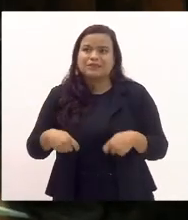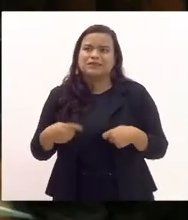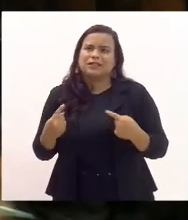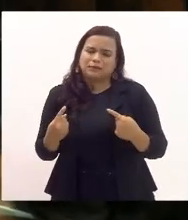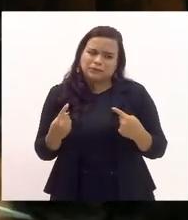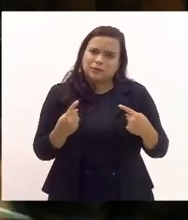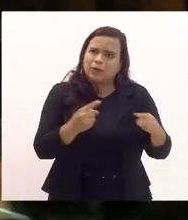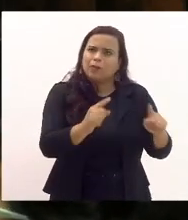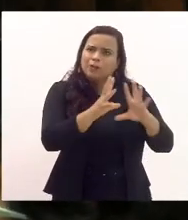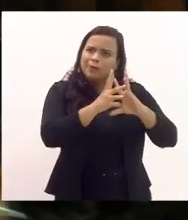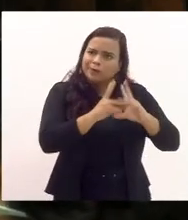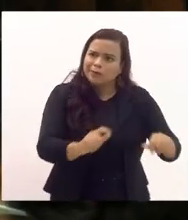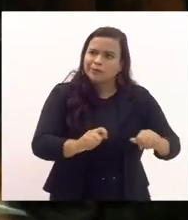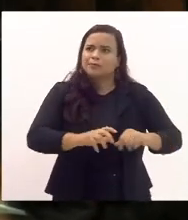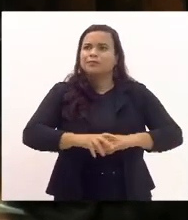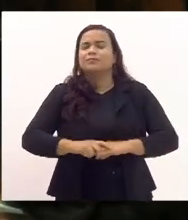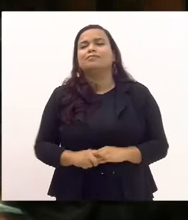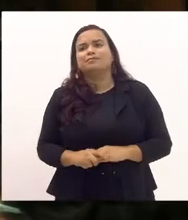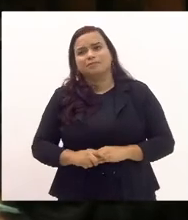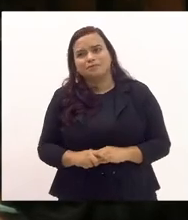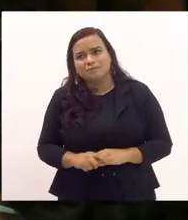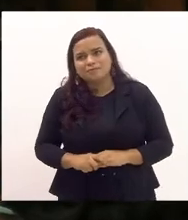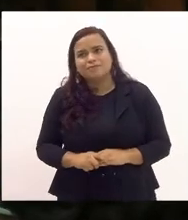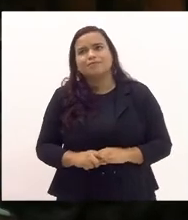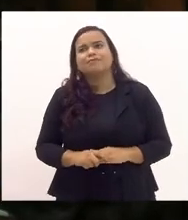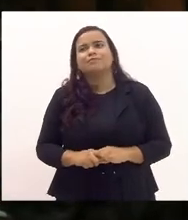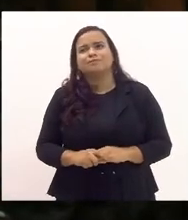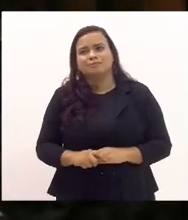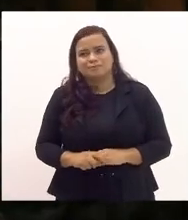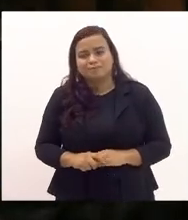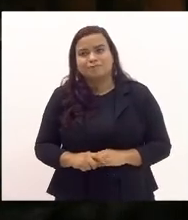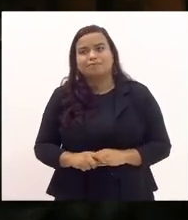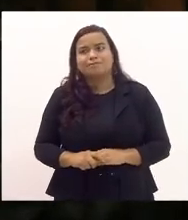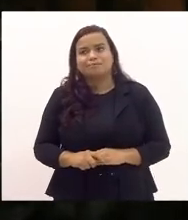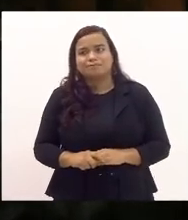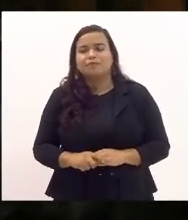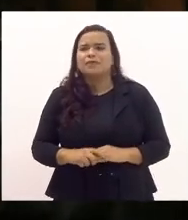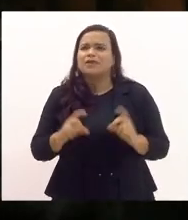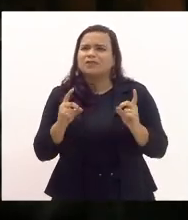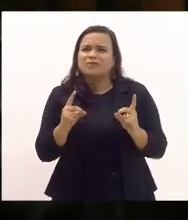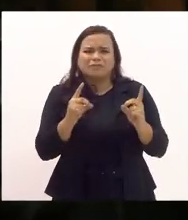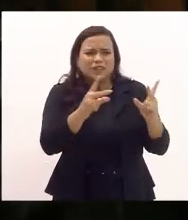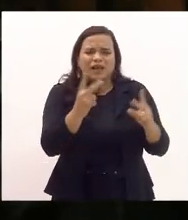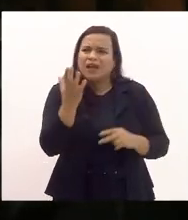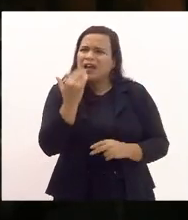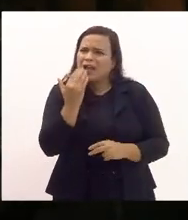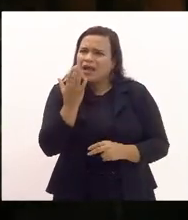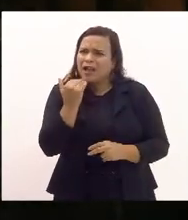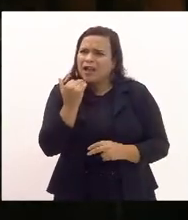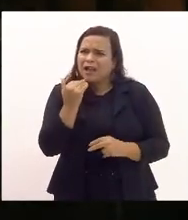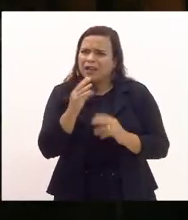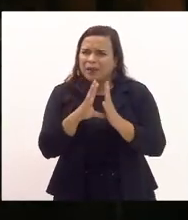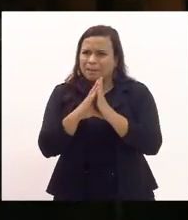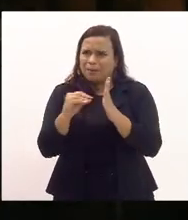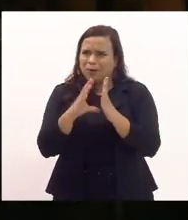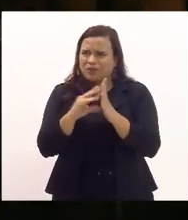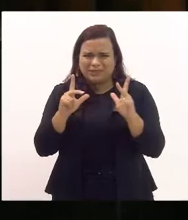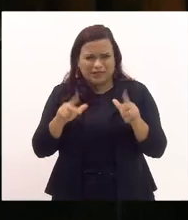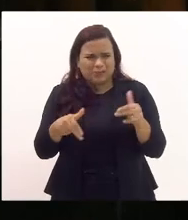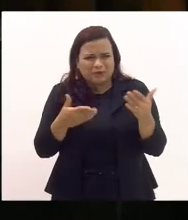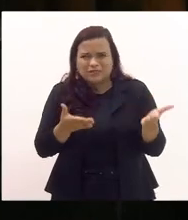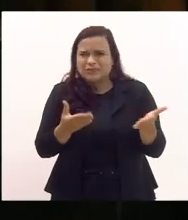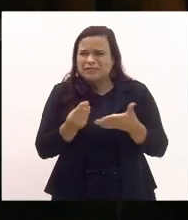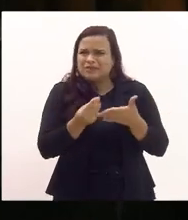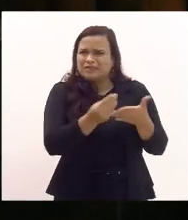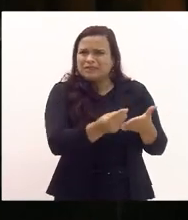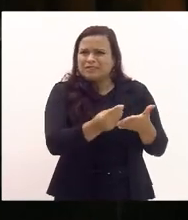combater arduamente o porquê vender alimentos em forma de